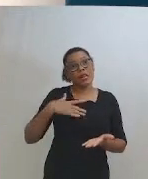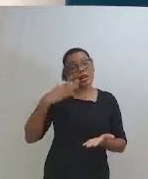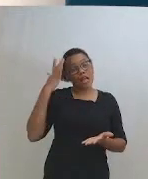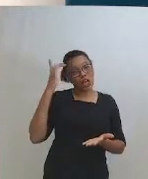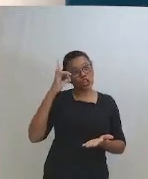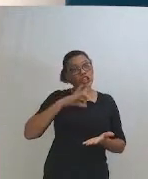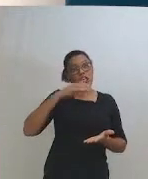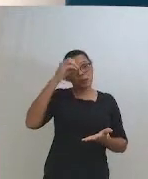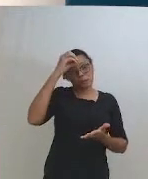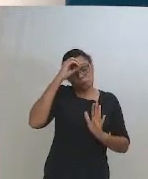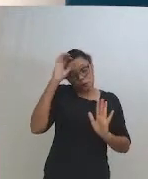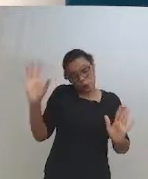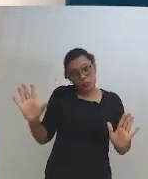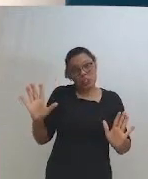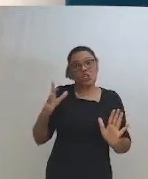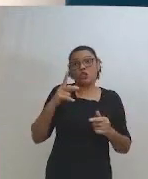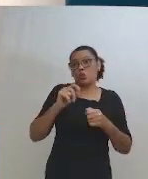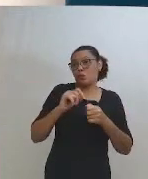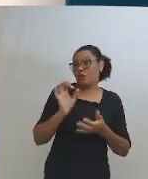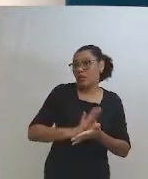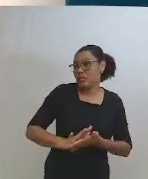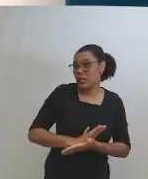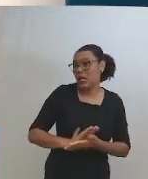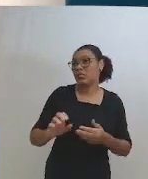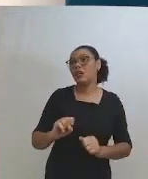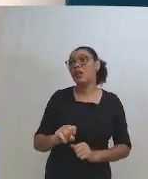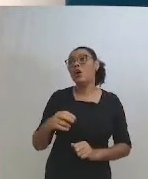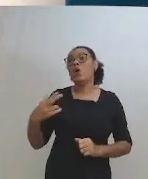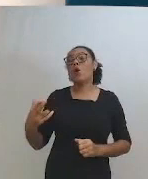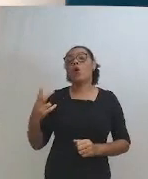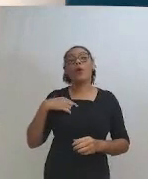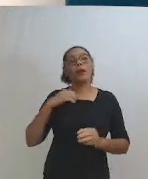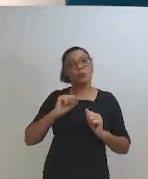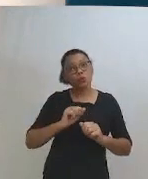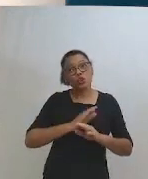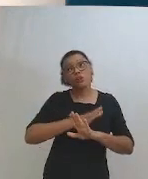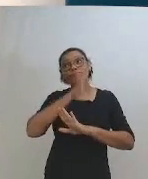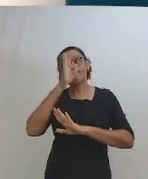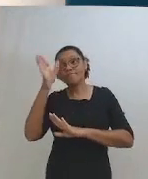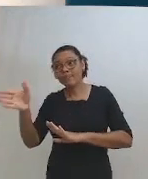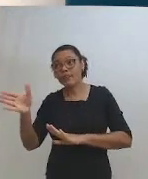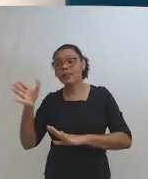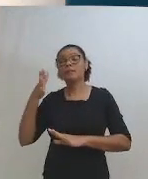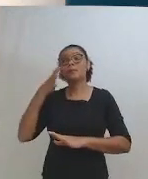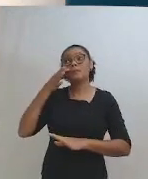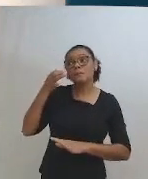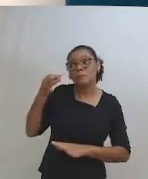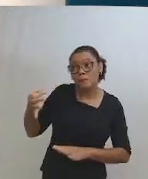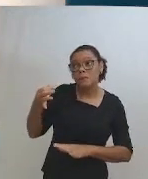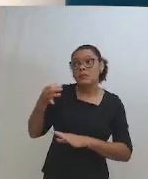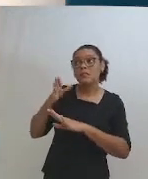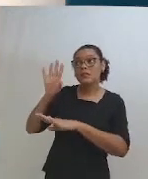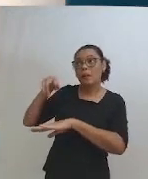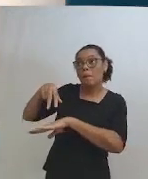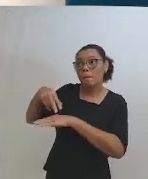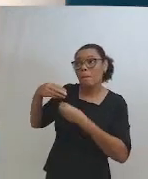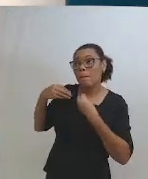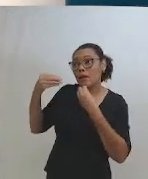pudesse analisar melhor e pessoalmente os requerimentos da defesa. Nesse sentido, o Ministério Público